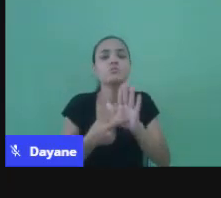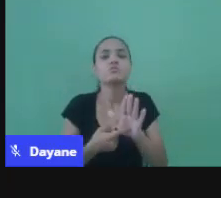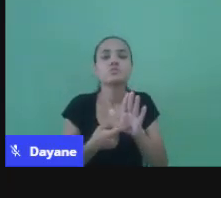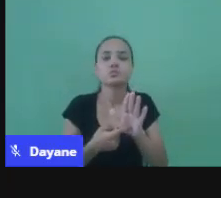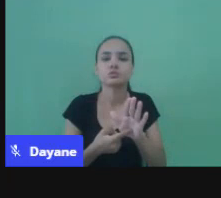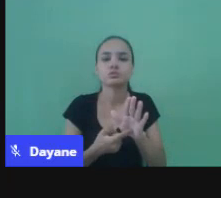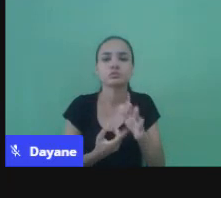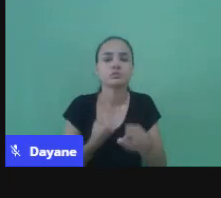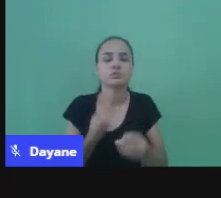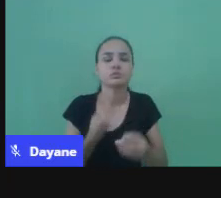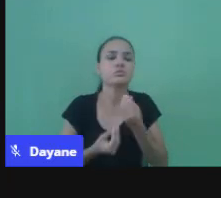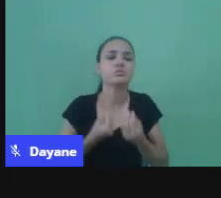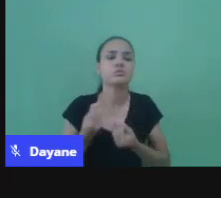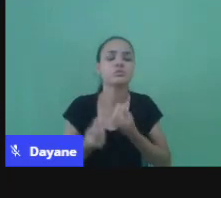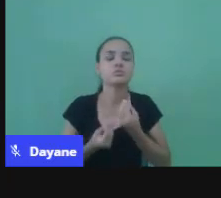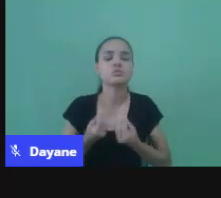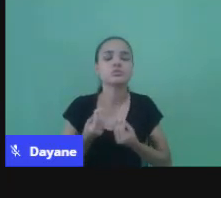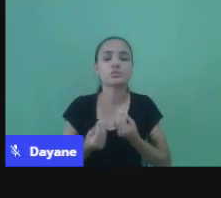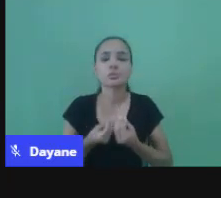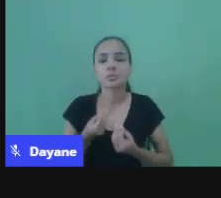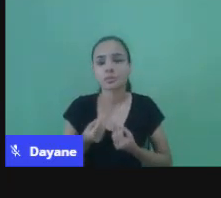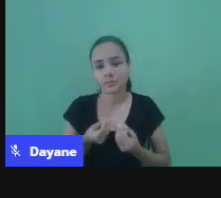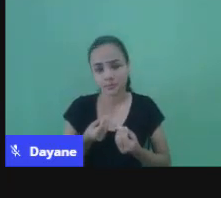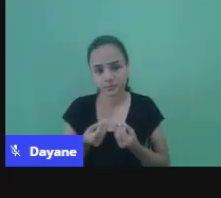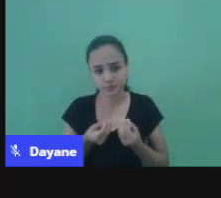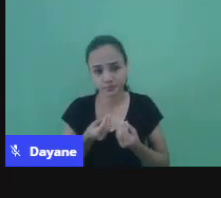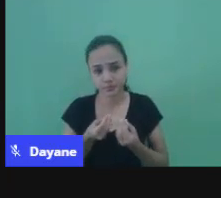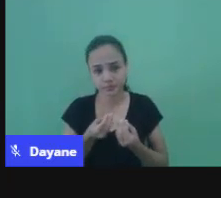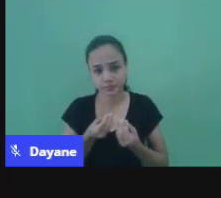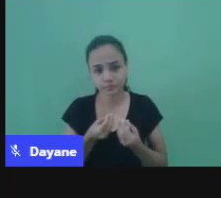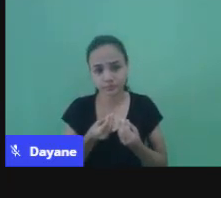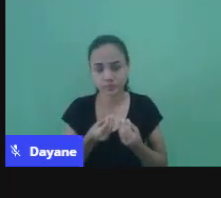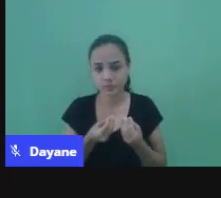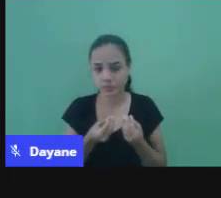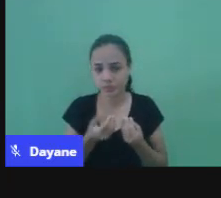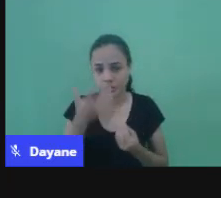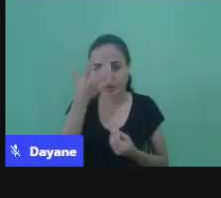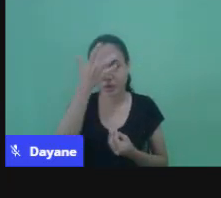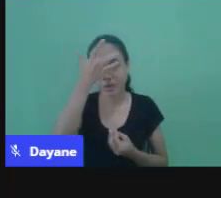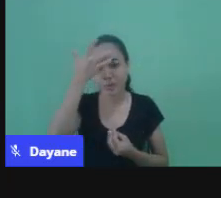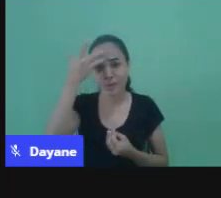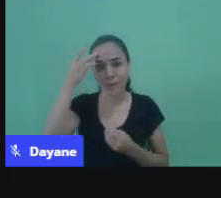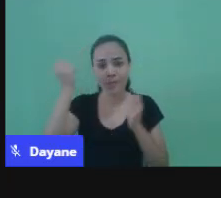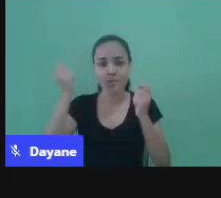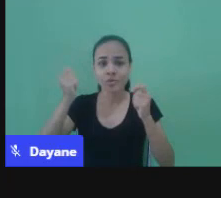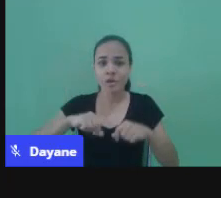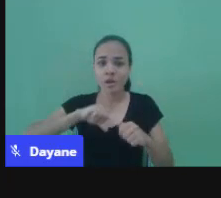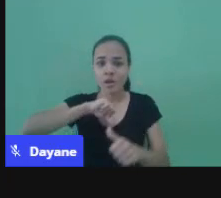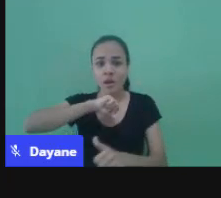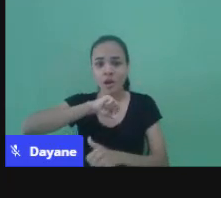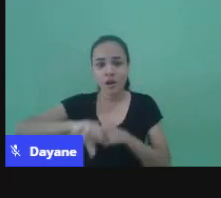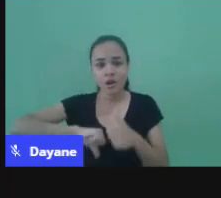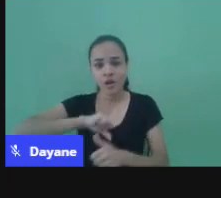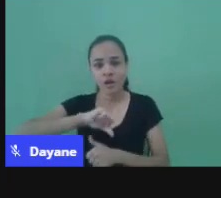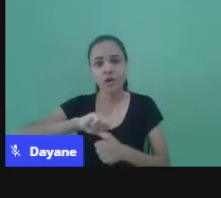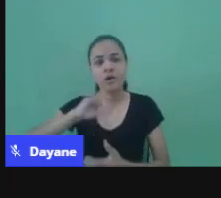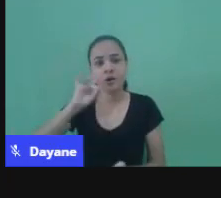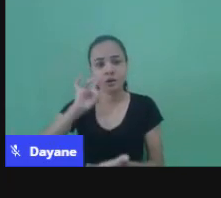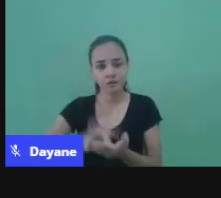uma pessoa, pode criar muitas, mudar um pouco a realidade. Todo esse trabalho